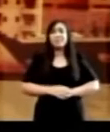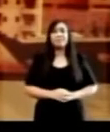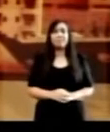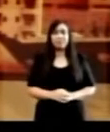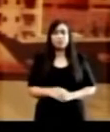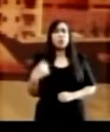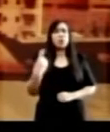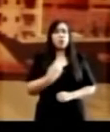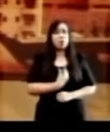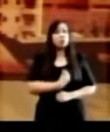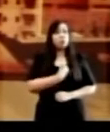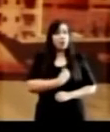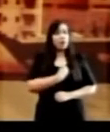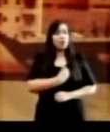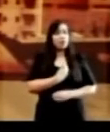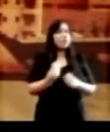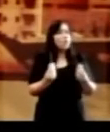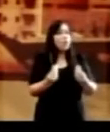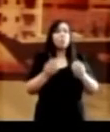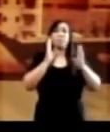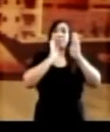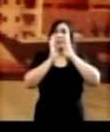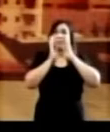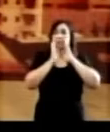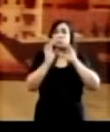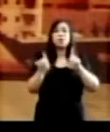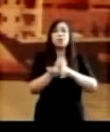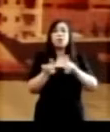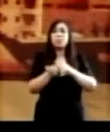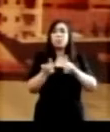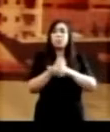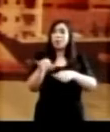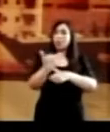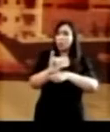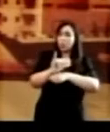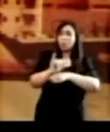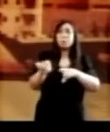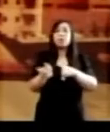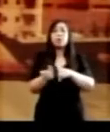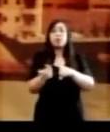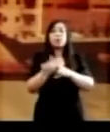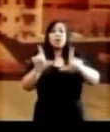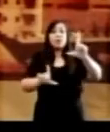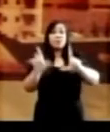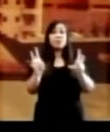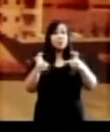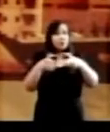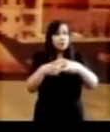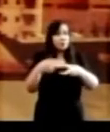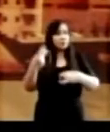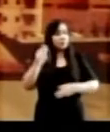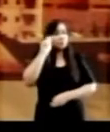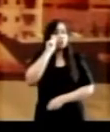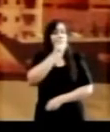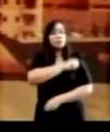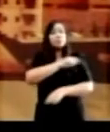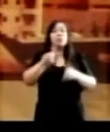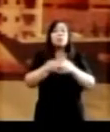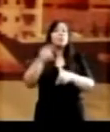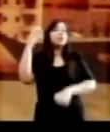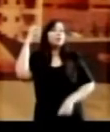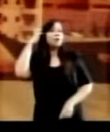3h55. Nós estamos ao vivo pelo Facebook, YouTube, TV Câmara de Rio Preto e Rádio